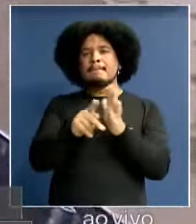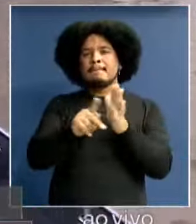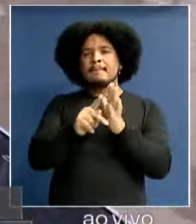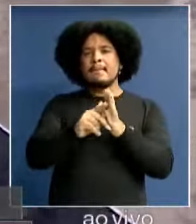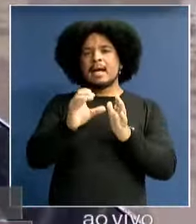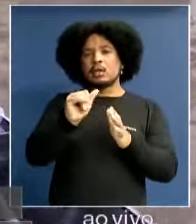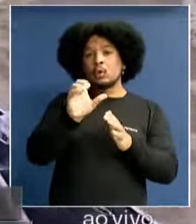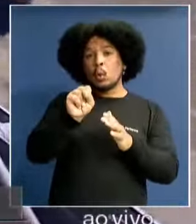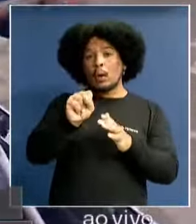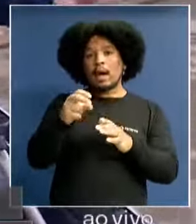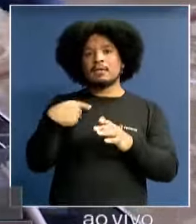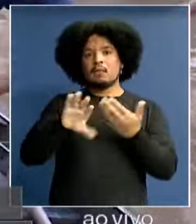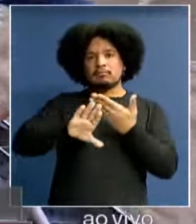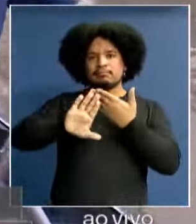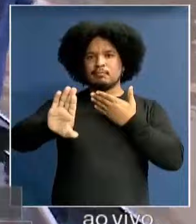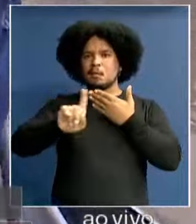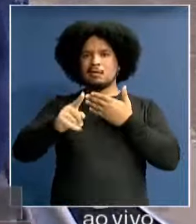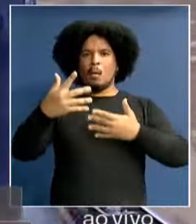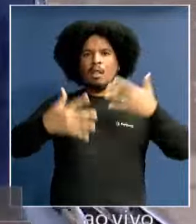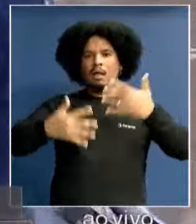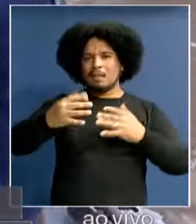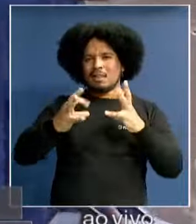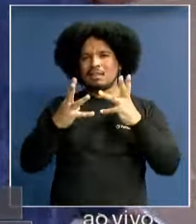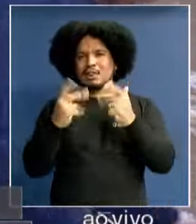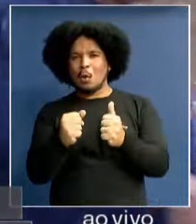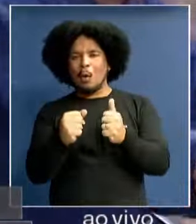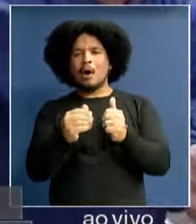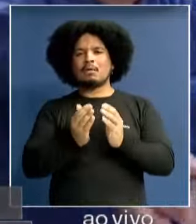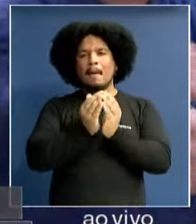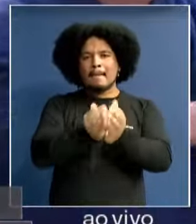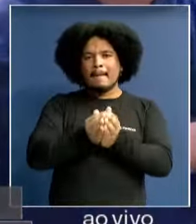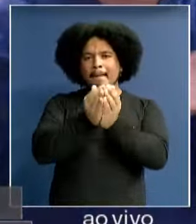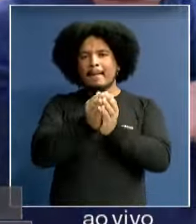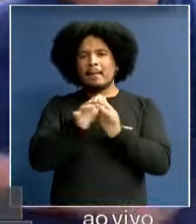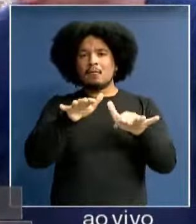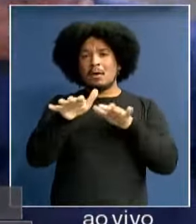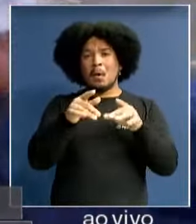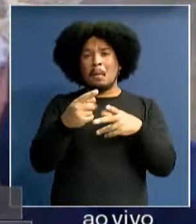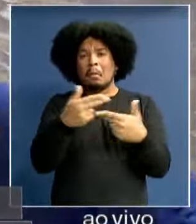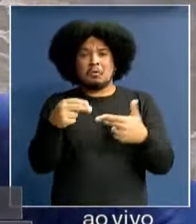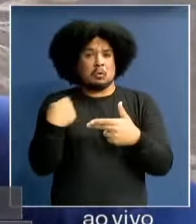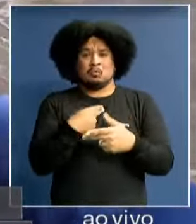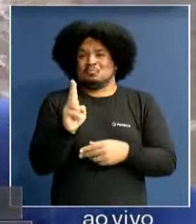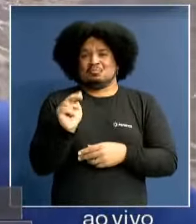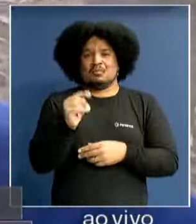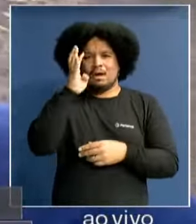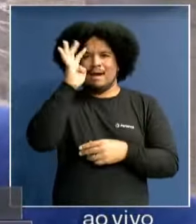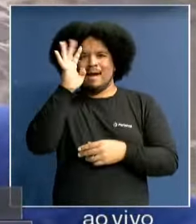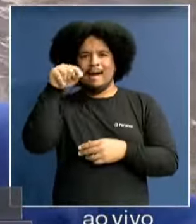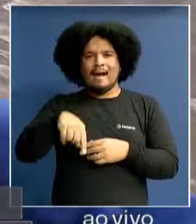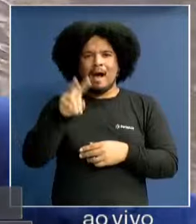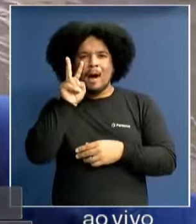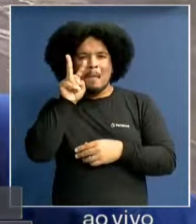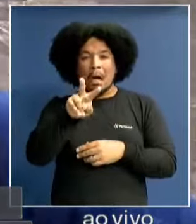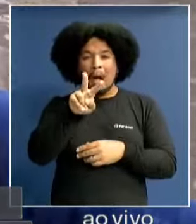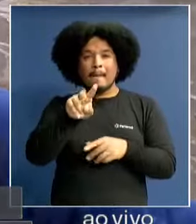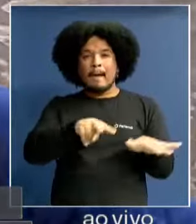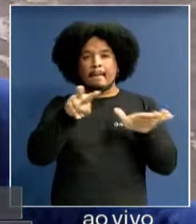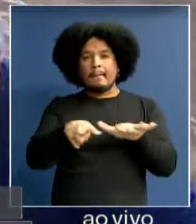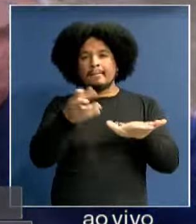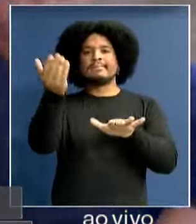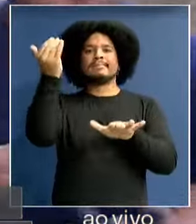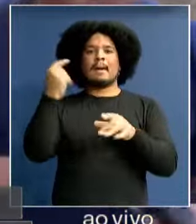distanciar para não atrapalhar também esse trânsito de barcos por aqui. Uma situação que a gente nunca imaginou que iria ver algumas semanas atrás,